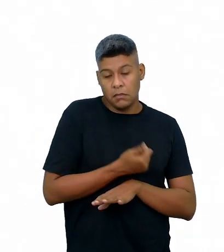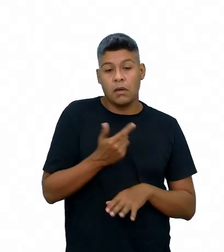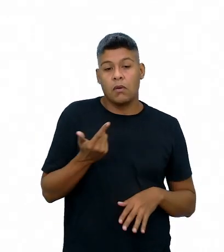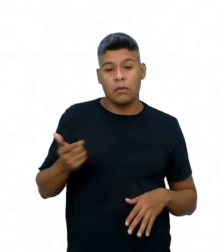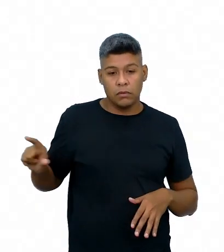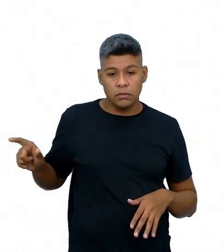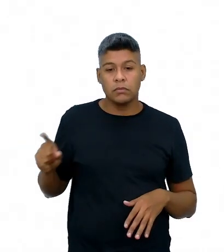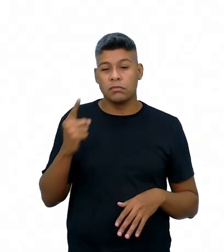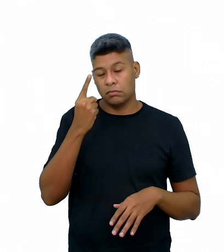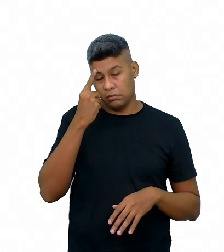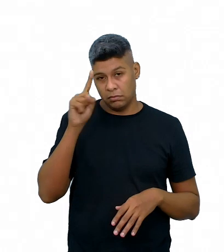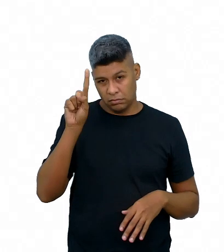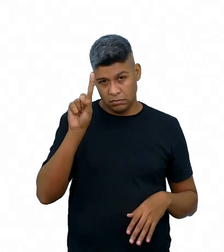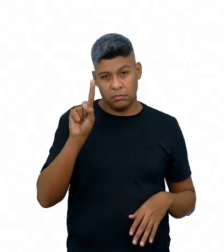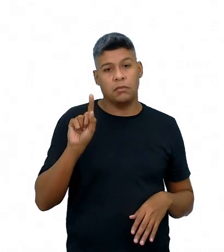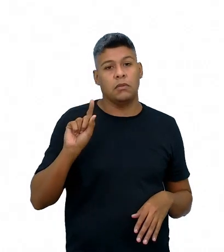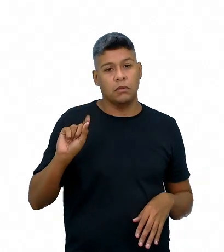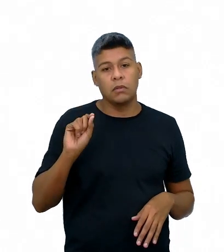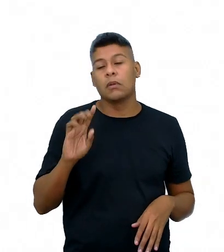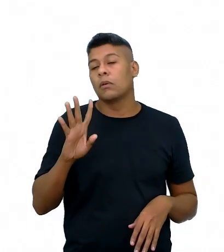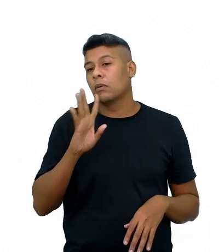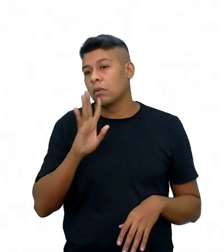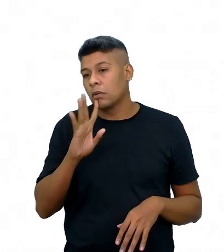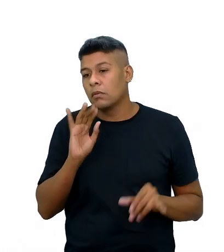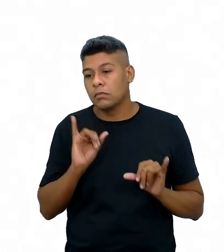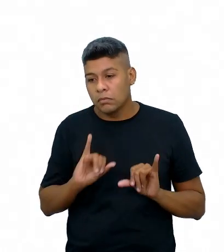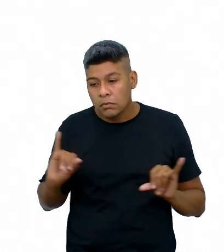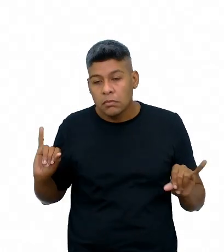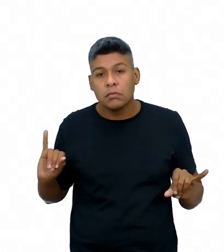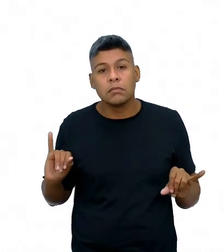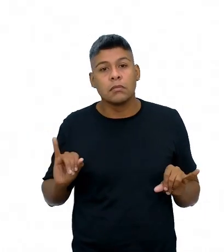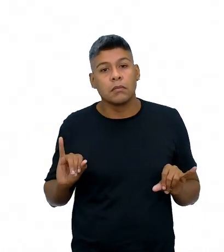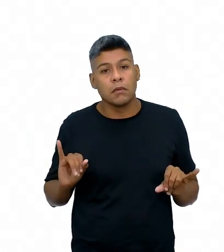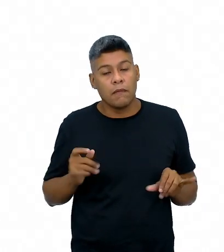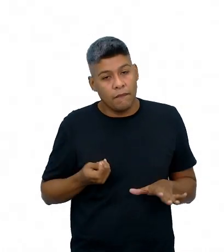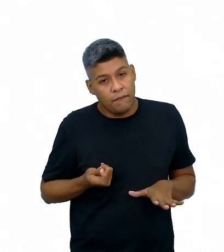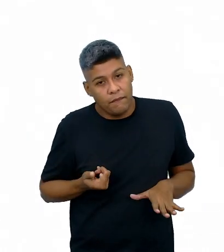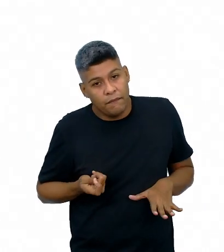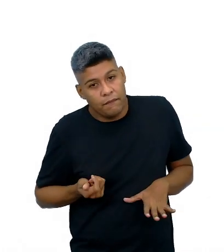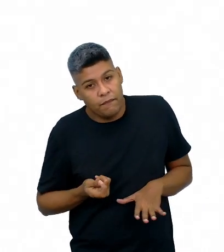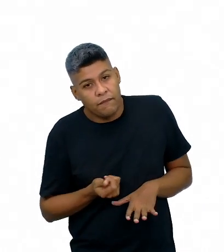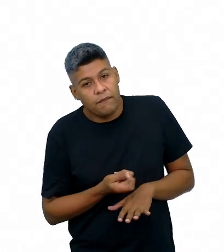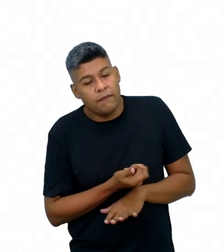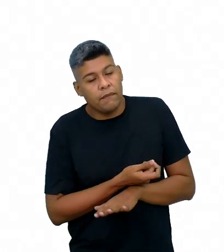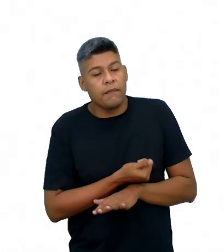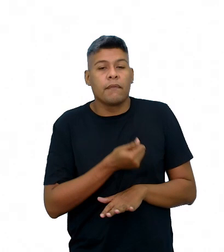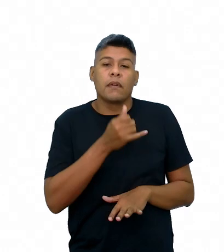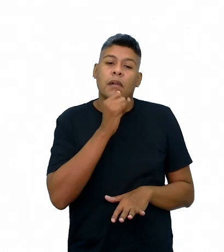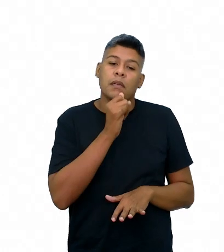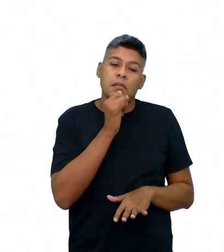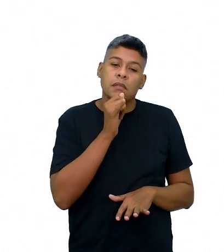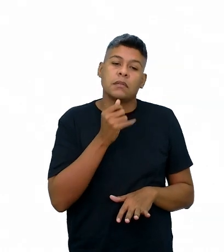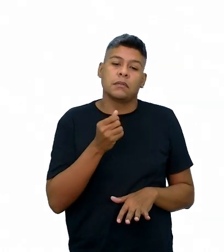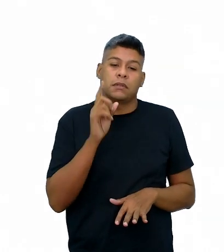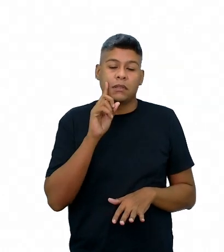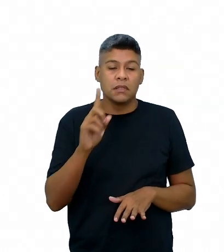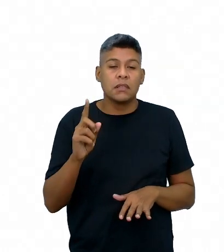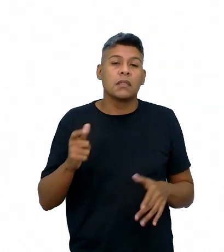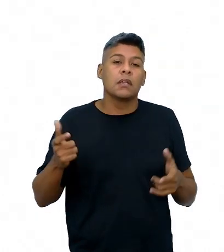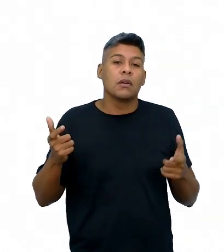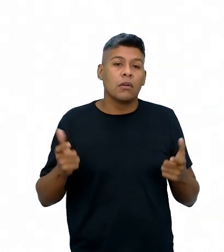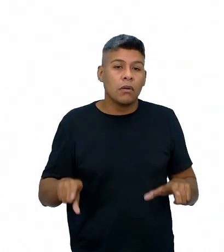desenvolver estratégias para reconhecimento de notícias falsas nas redes sociais, considerando, por exemplo, fonte, data,